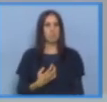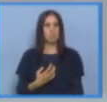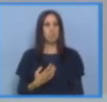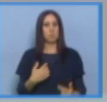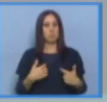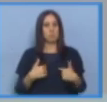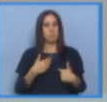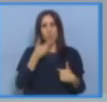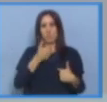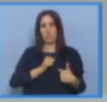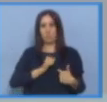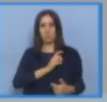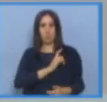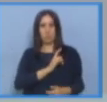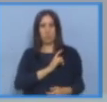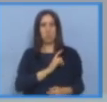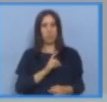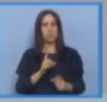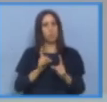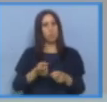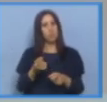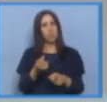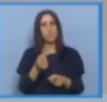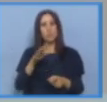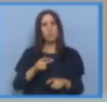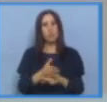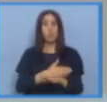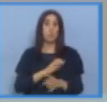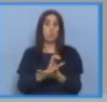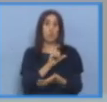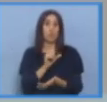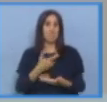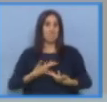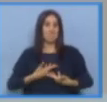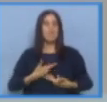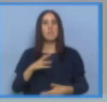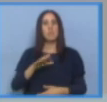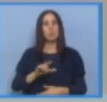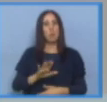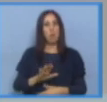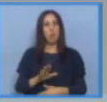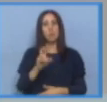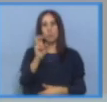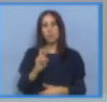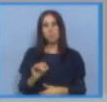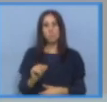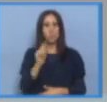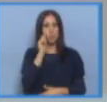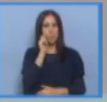Na minha experiência pessoal, começou um pouco antes de estar em Lisboa. Eu sou da Figueira da Foz, estudei em Lisboa, estudei no Estoril,